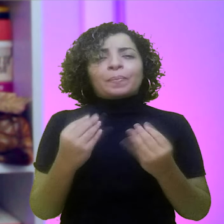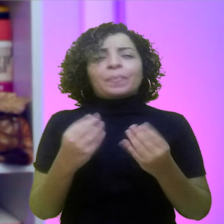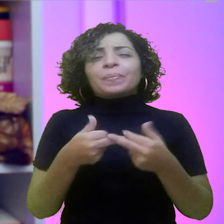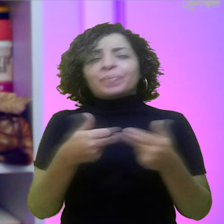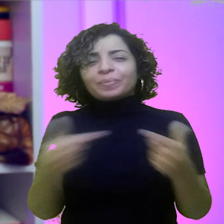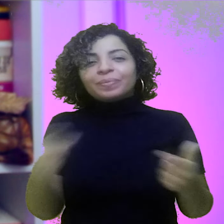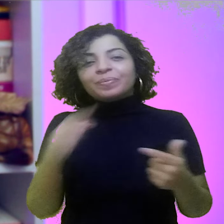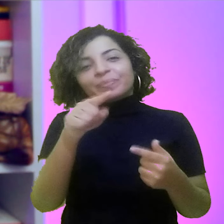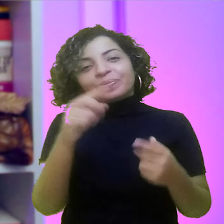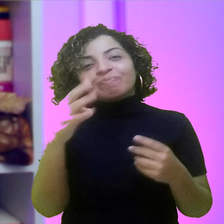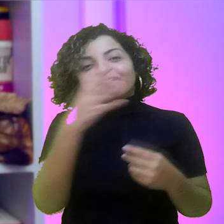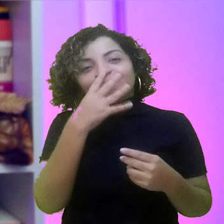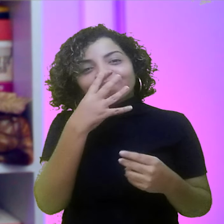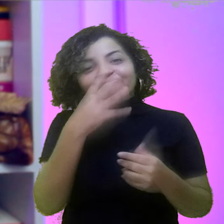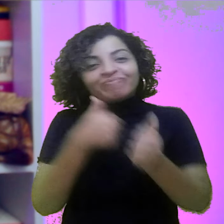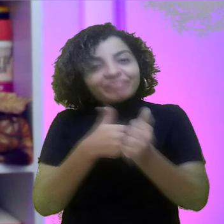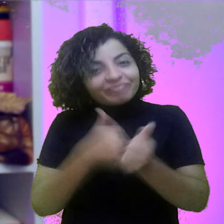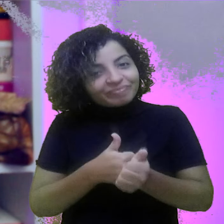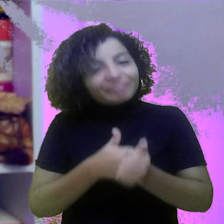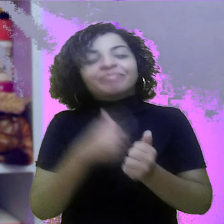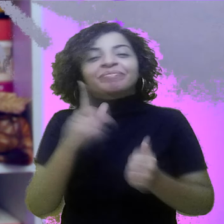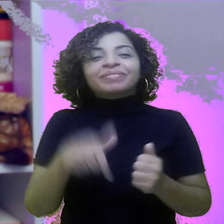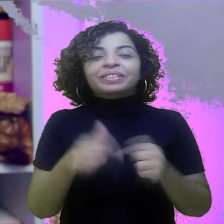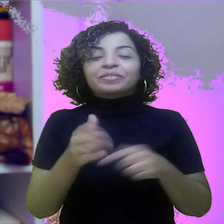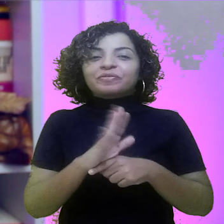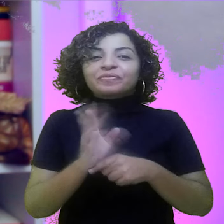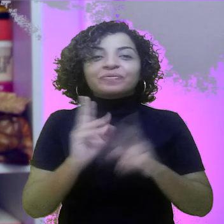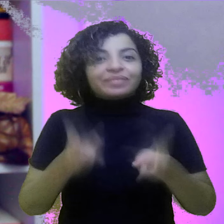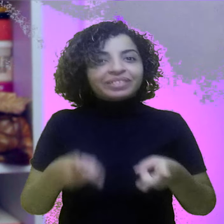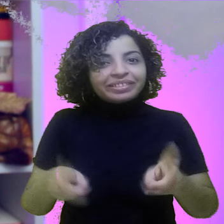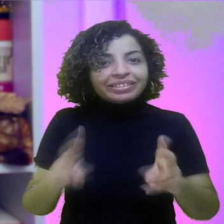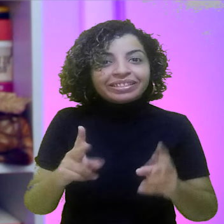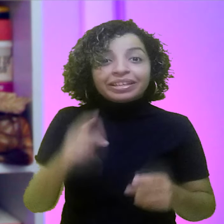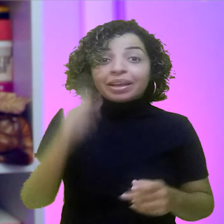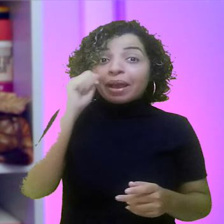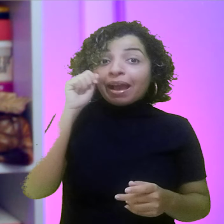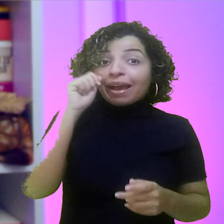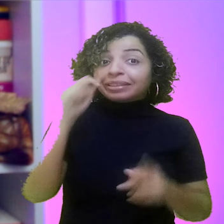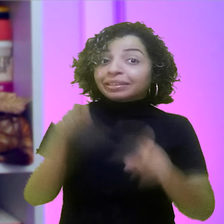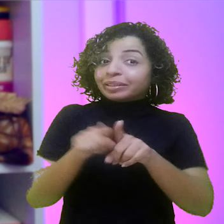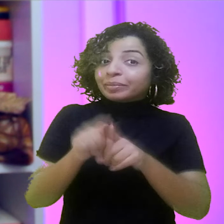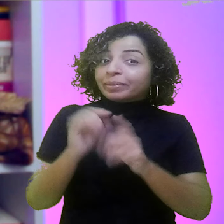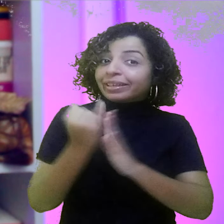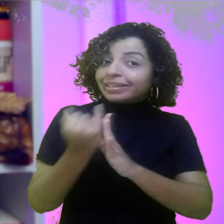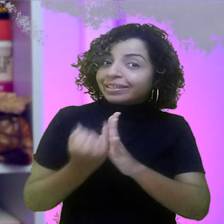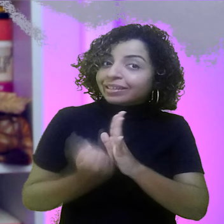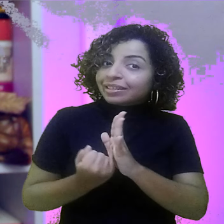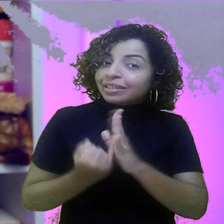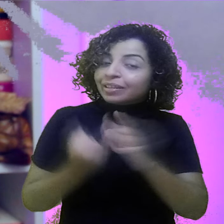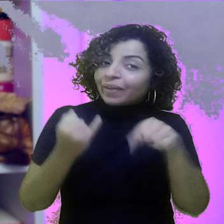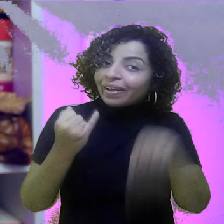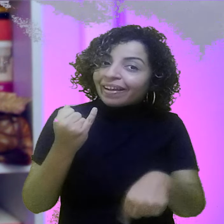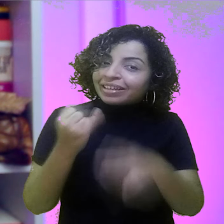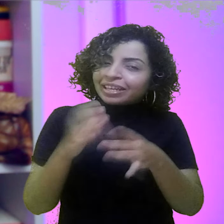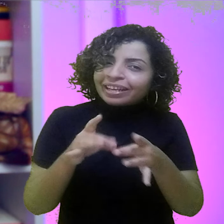para você acompanhar a gente, que a gente está sempre postando vídeo. Fica atento ao box de descrição, que tem sempre informações de